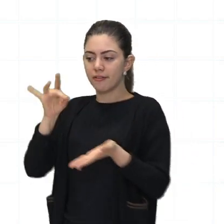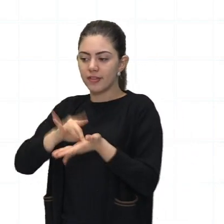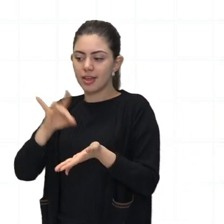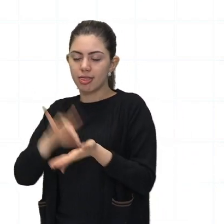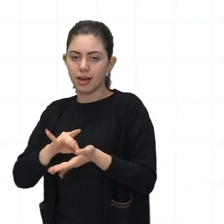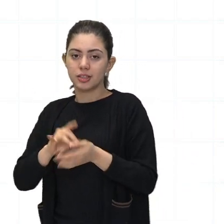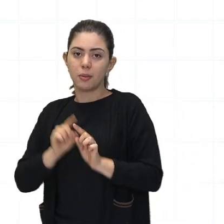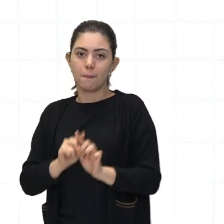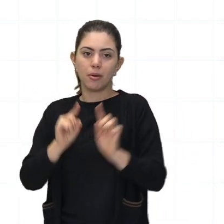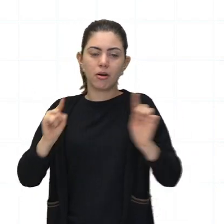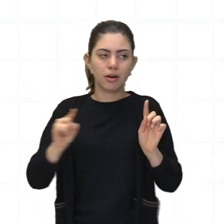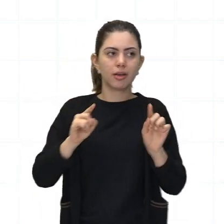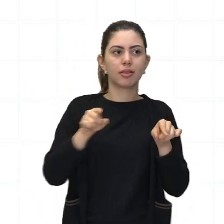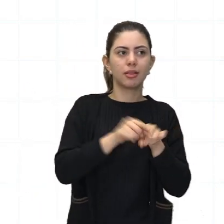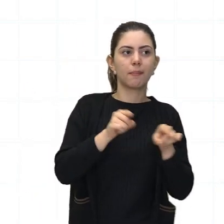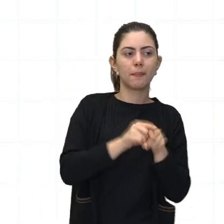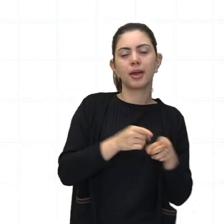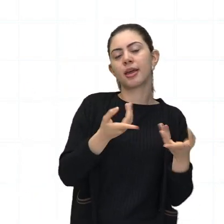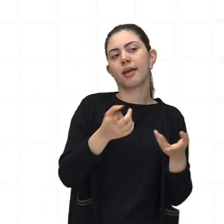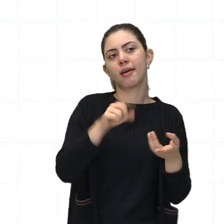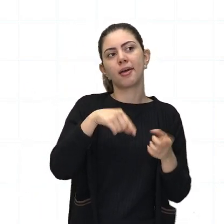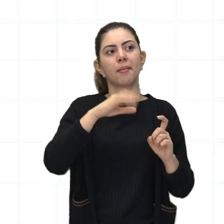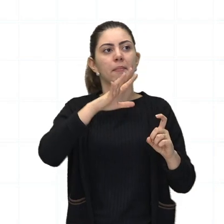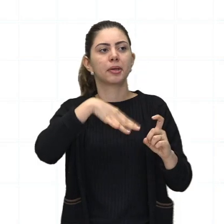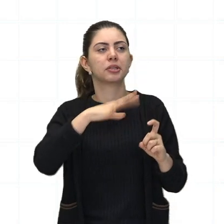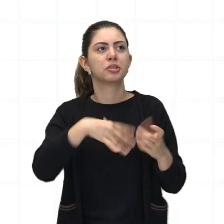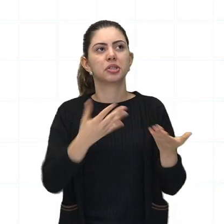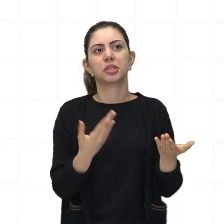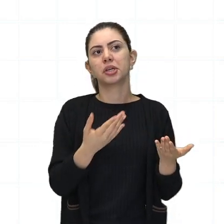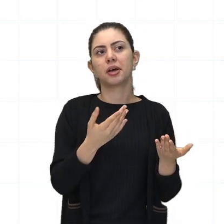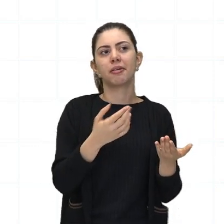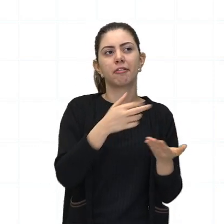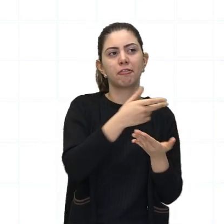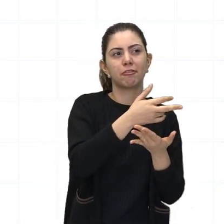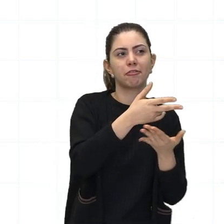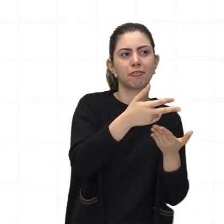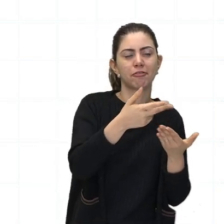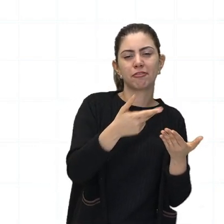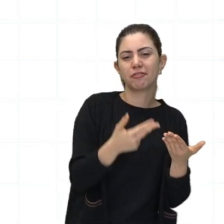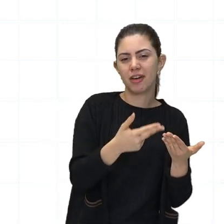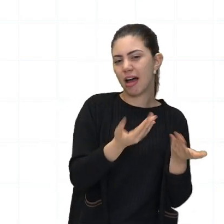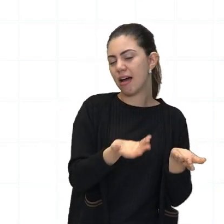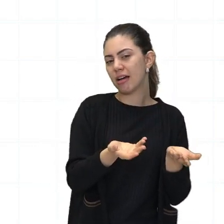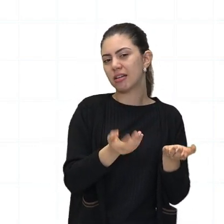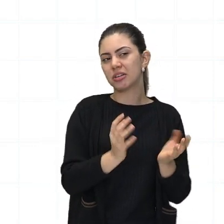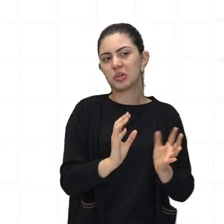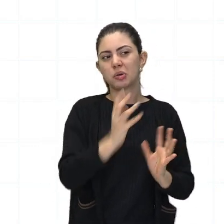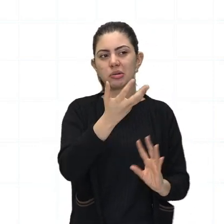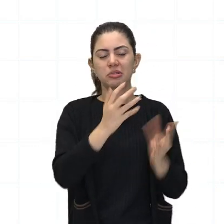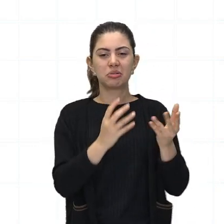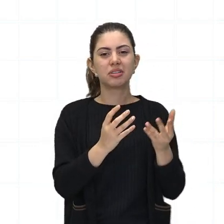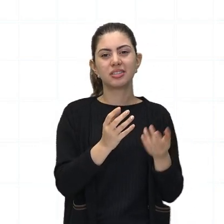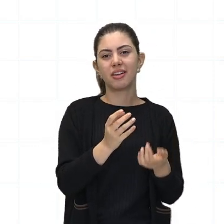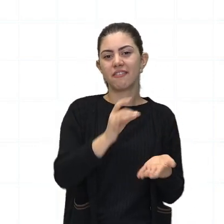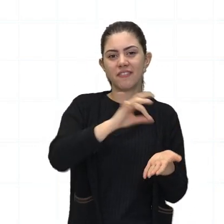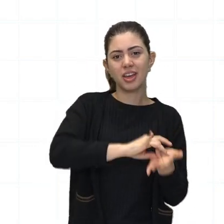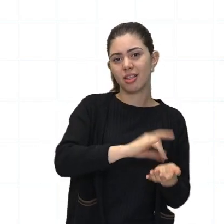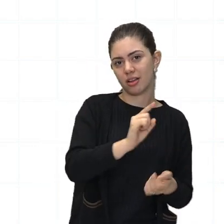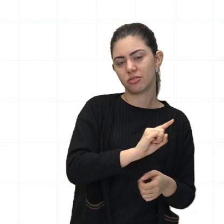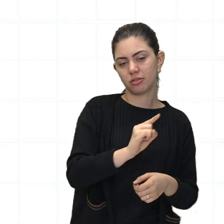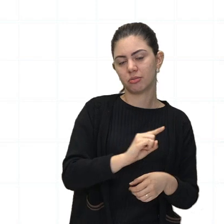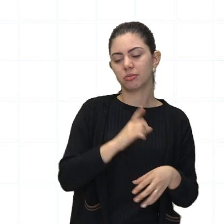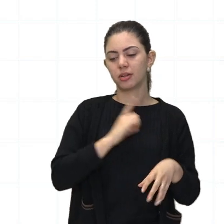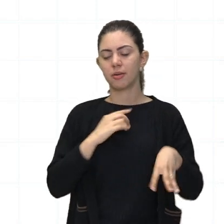esses elementos lendários, falando de deuses, de monstros, de situações que aconteceram. Então,